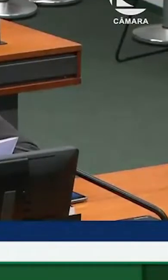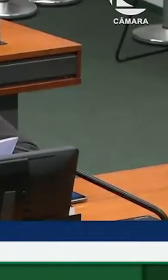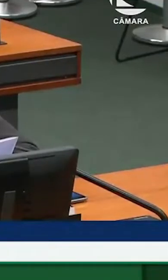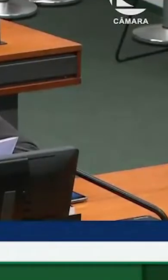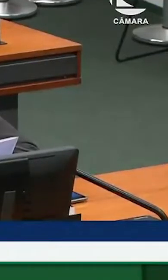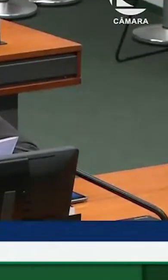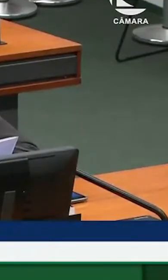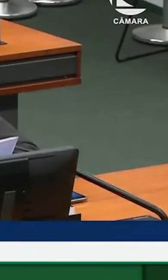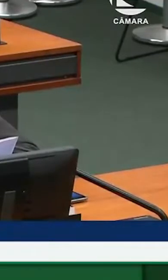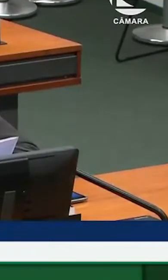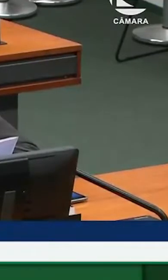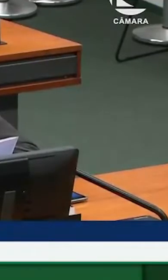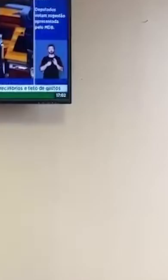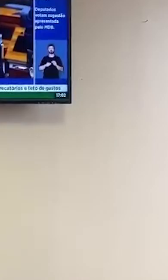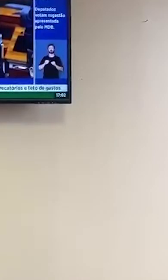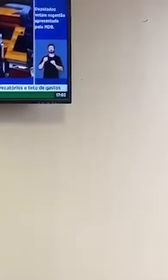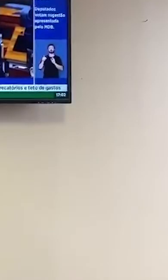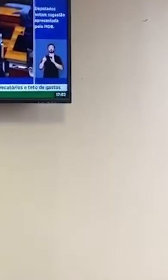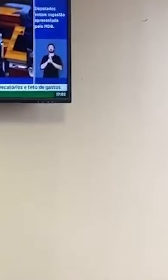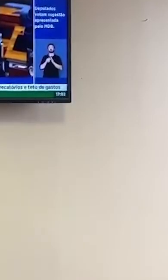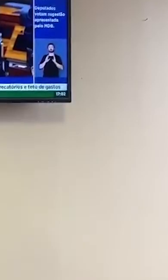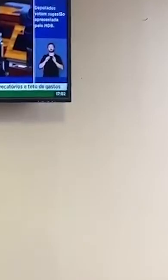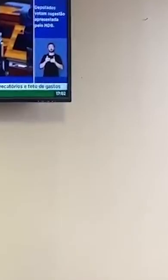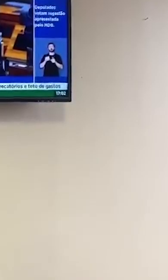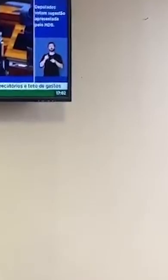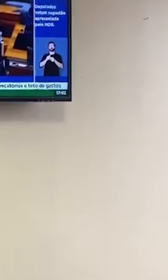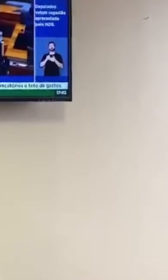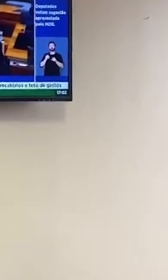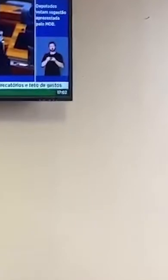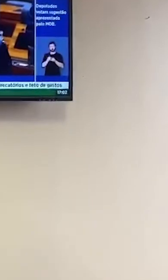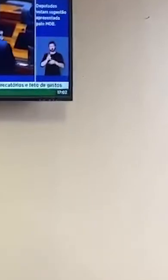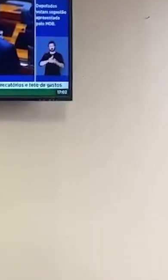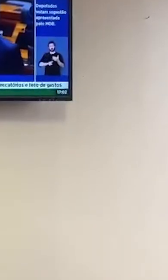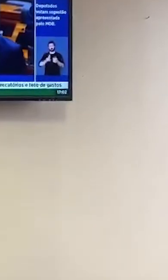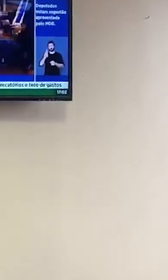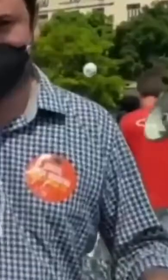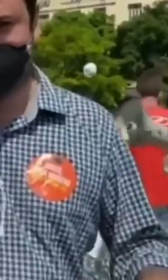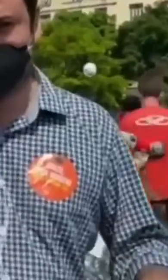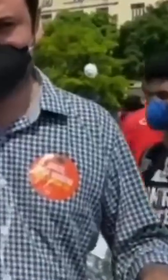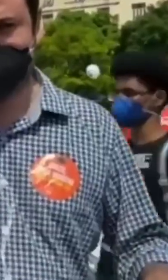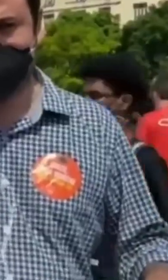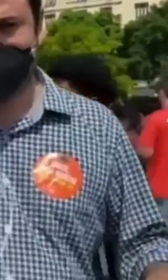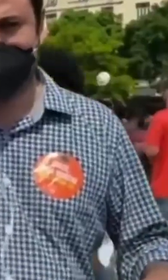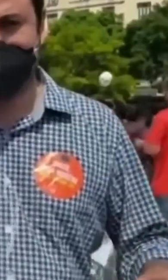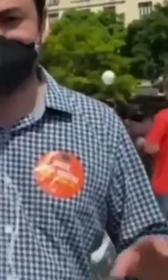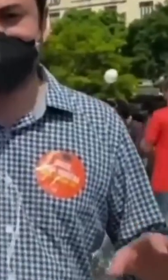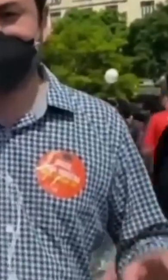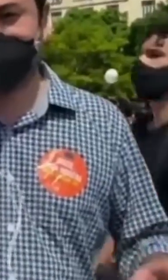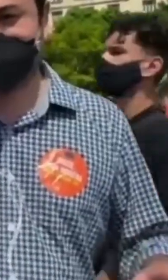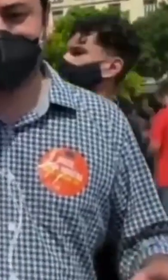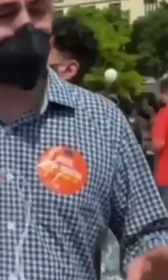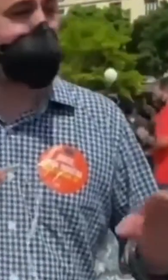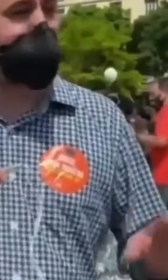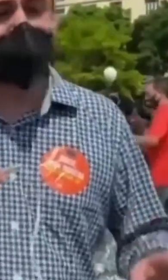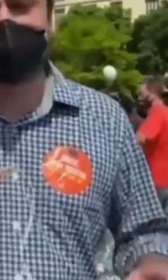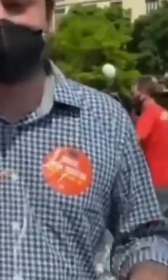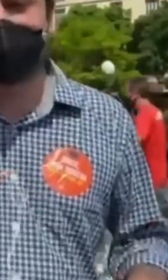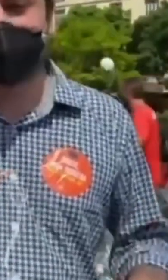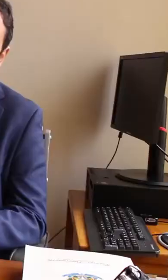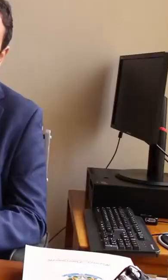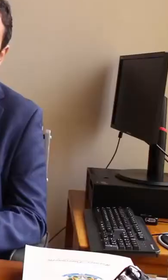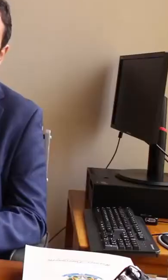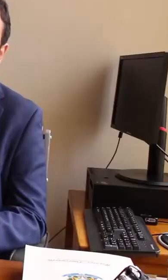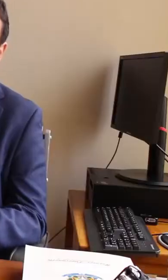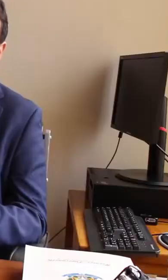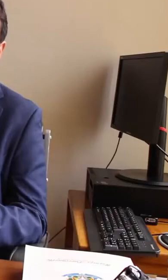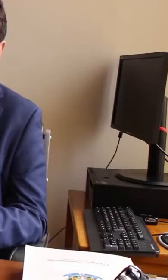vai decidir se o partido lança pré-candidatura ou apoia Lula no primeiro turno. Abre aspas, eu fui indicado por 44